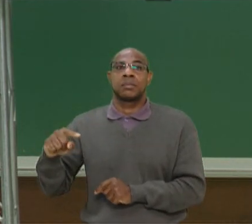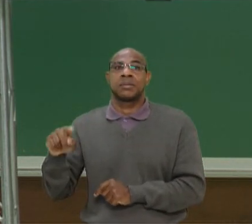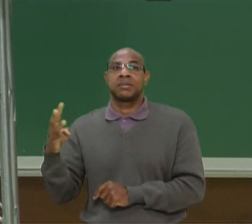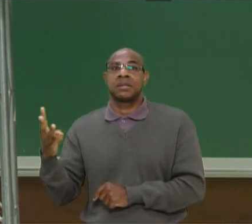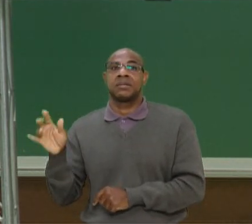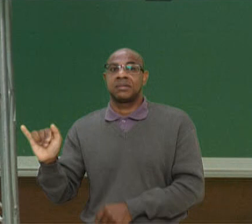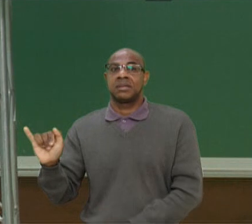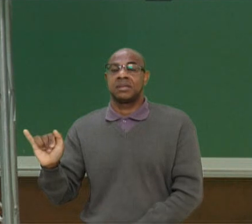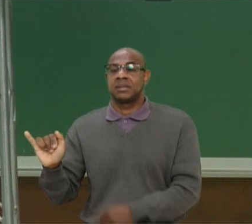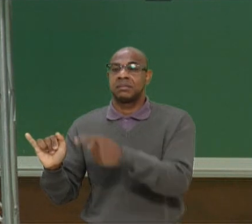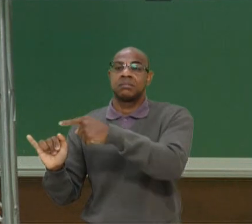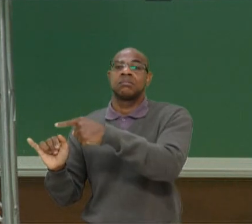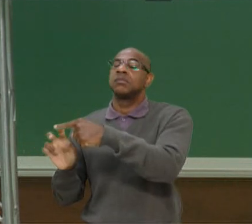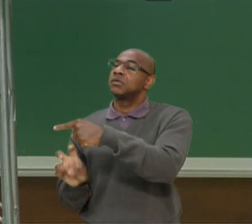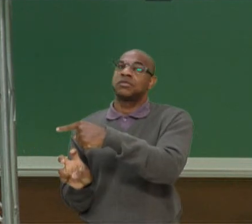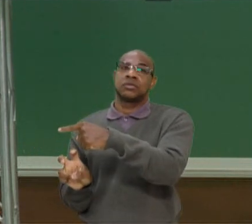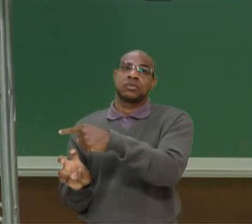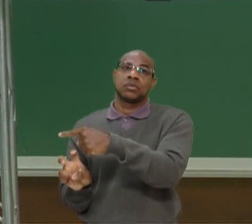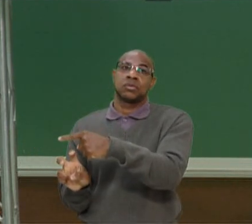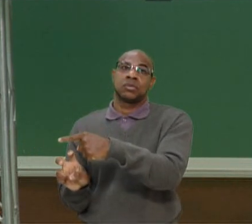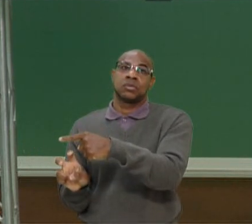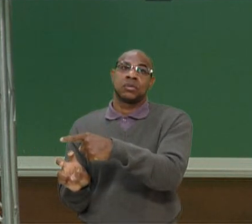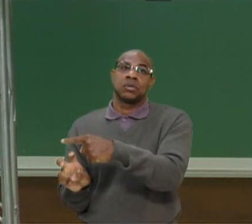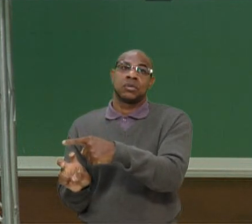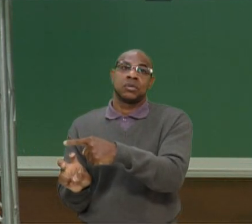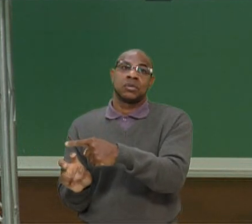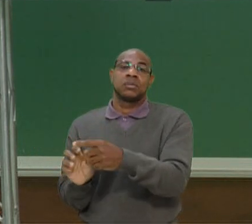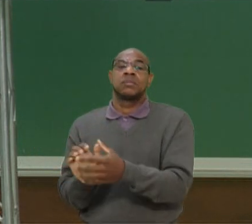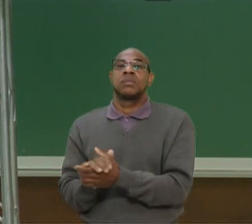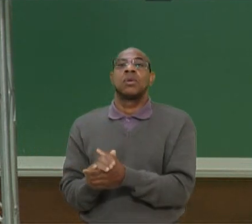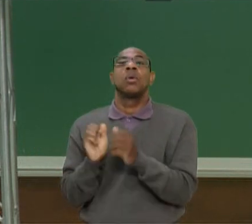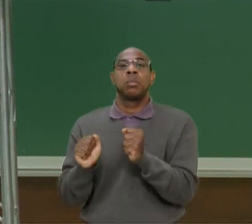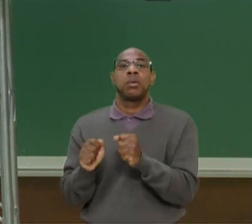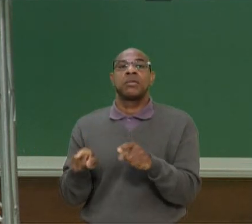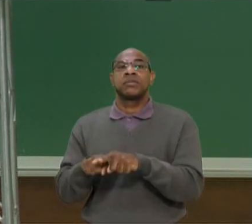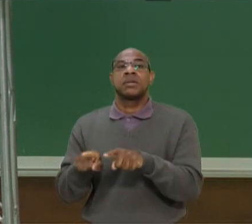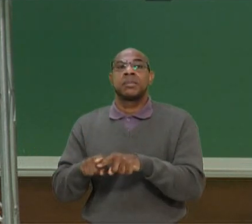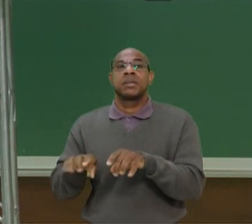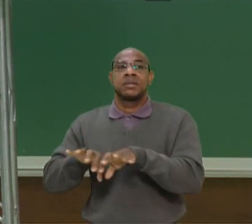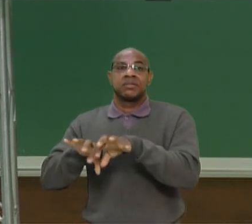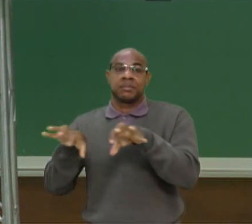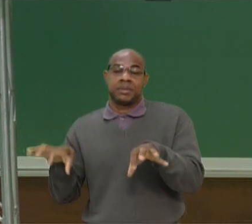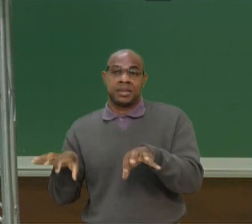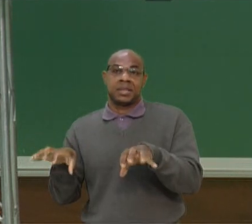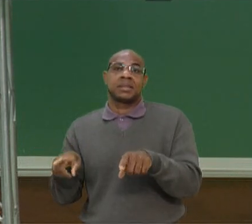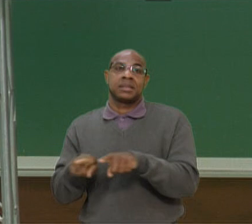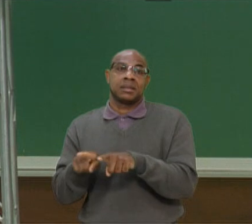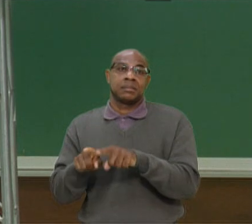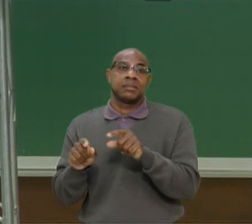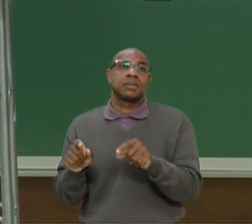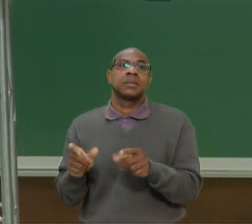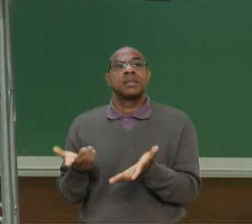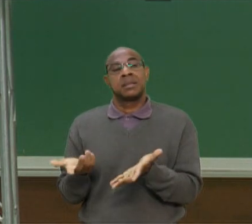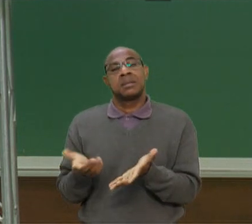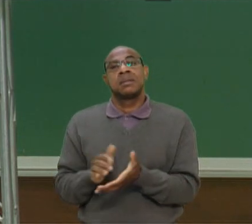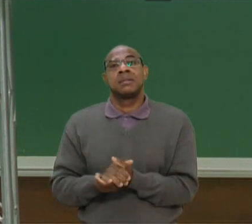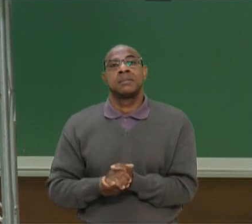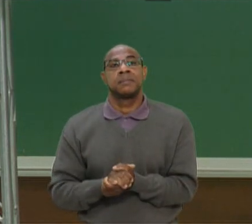ou também podemos separar, ficando 4 quintos menos 3 quintos de i. Isso é uma